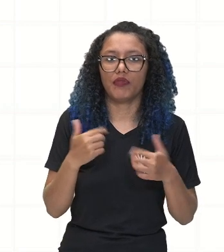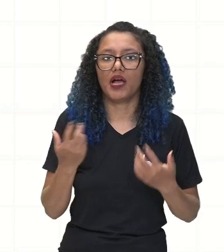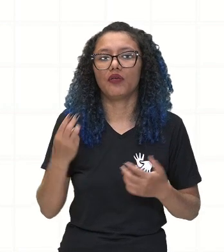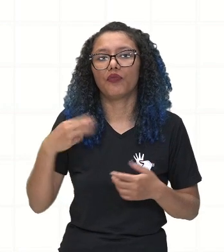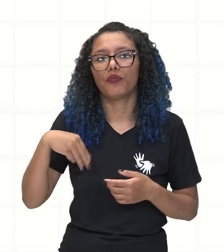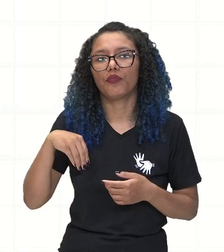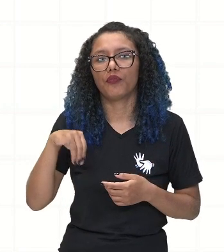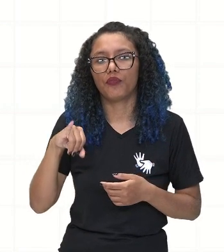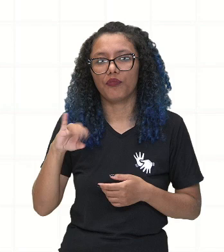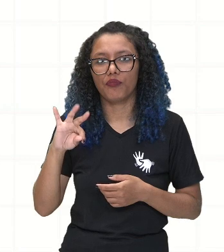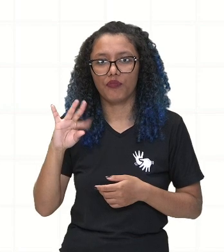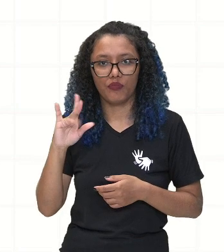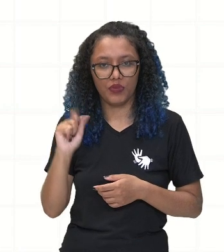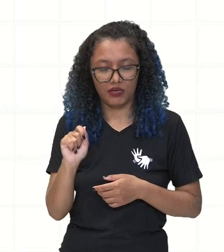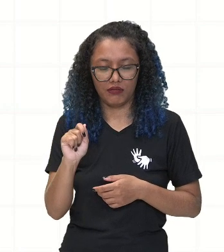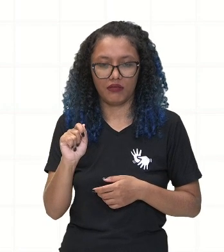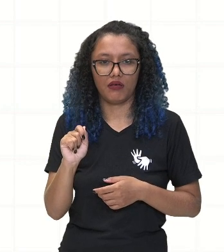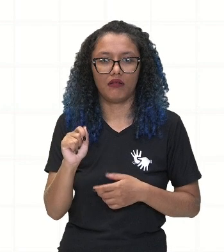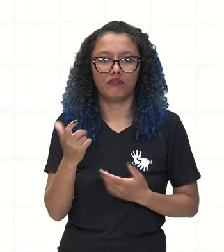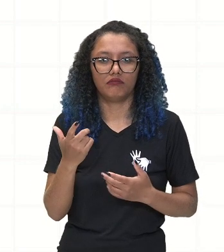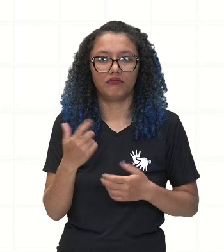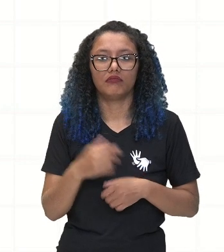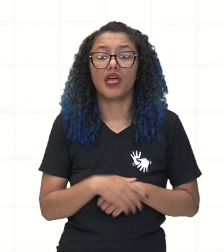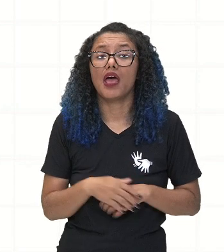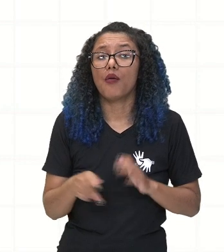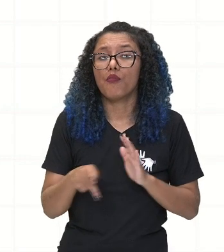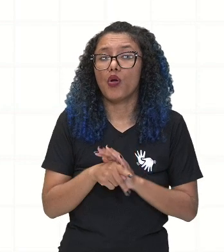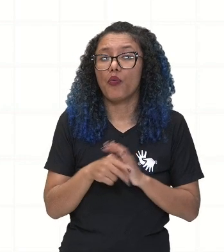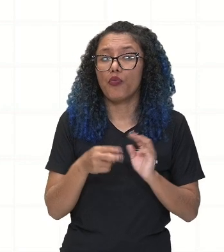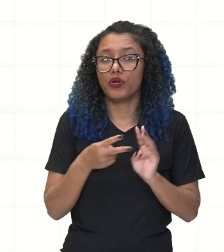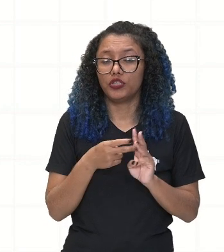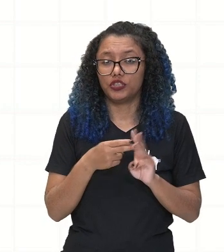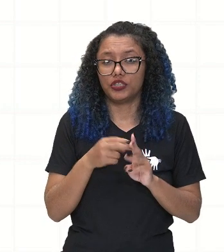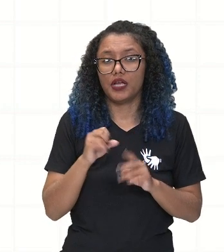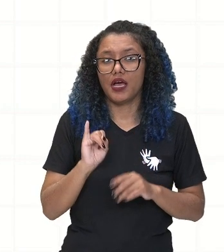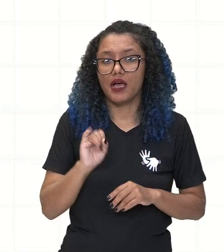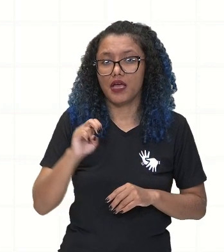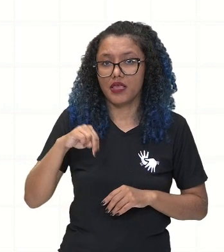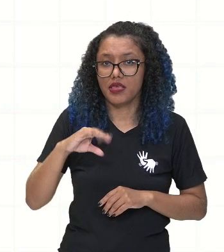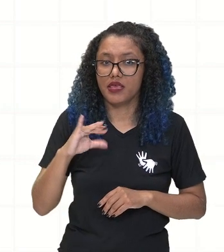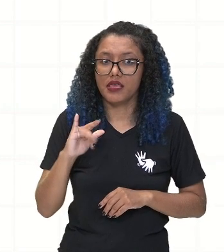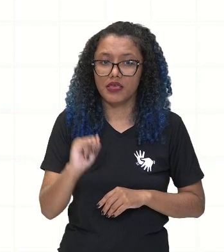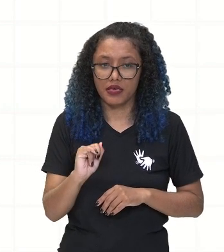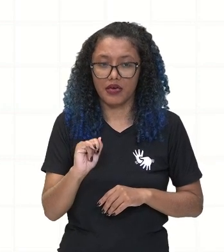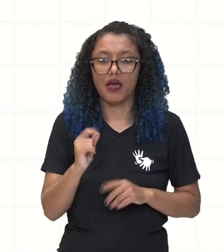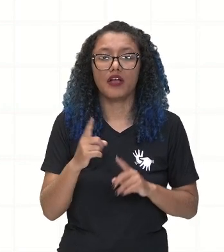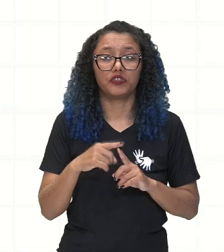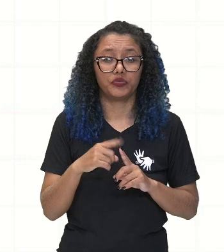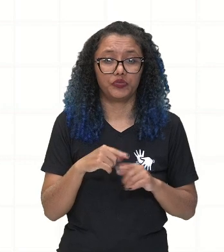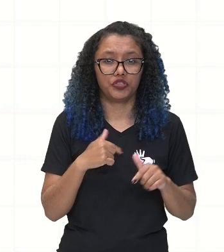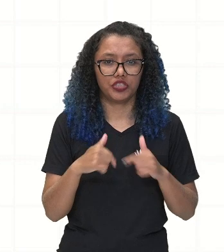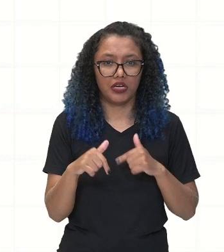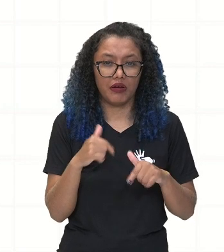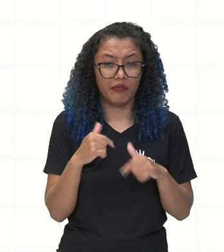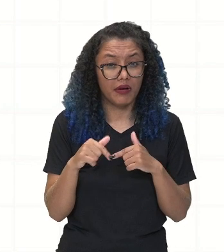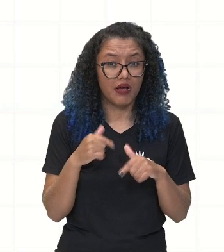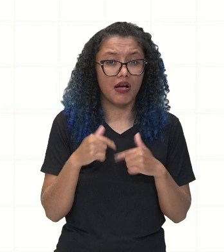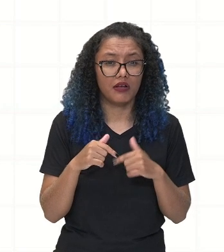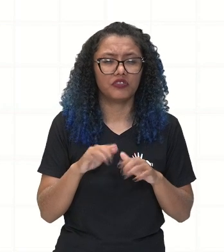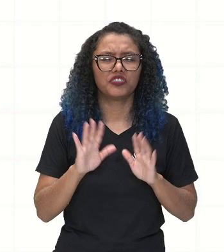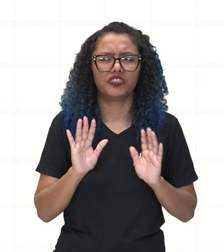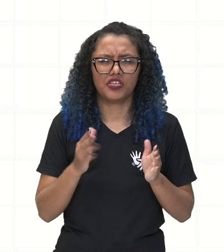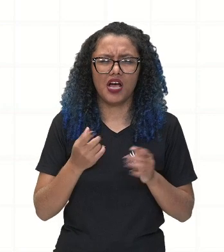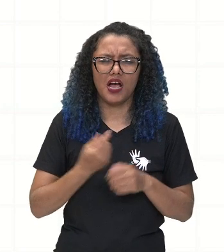mita, que era uma prática adotada pelos incas. Era uma forma de trabalho existente já à época do Império